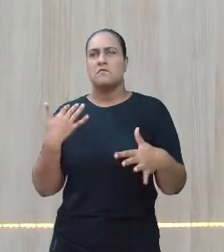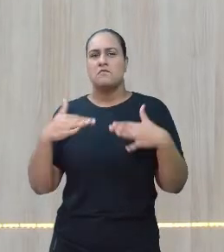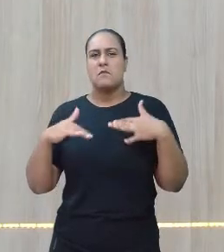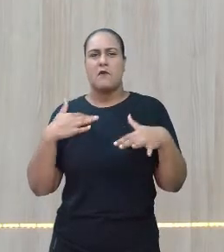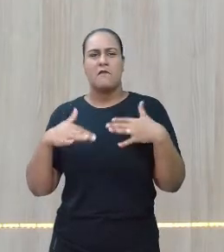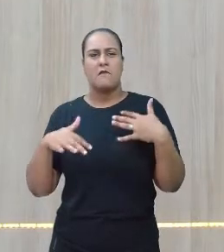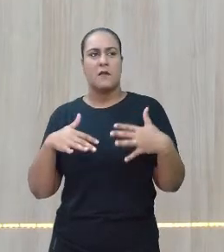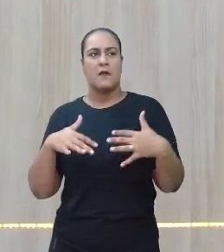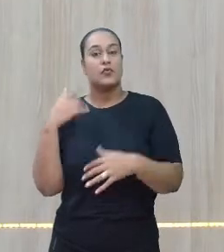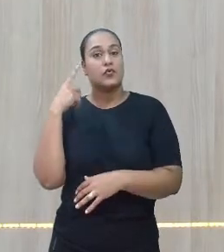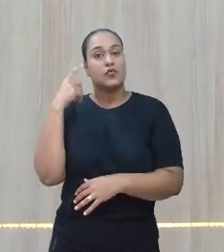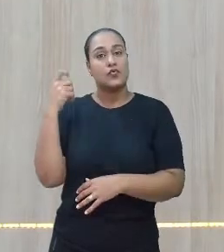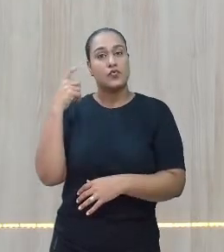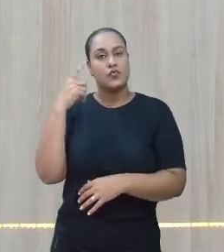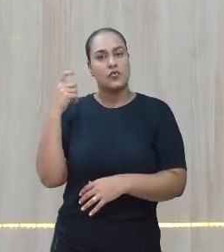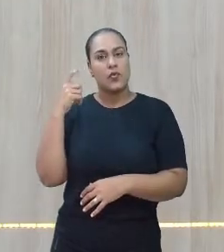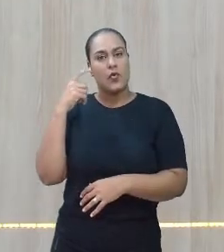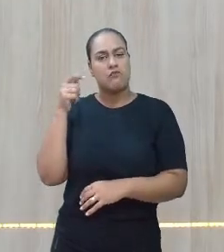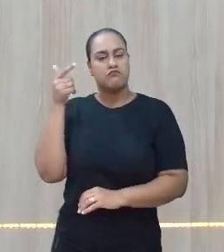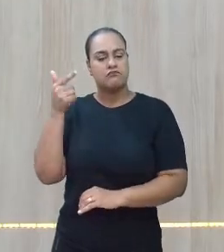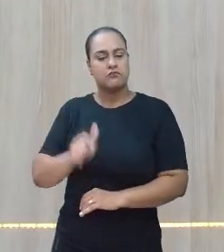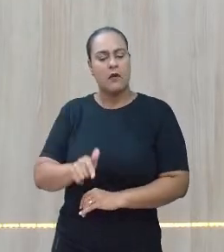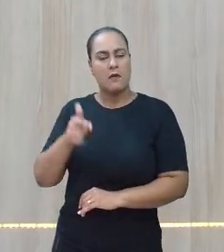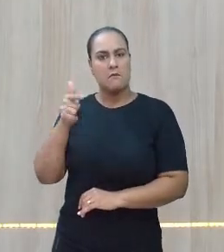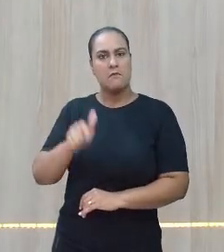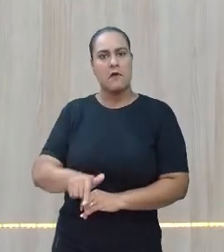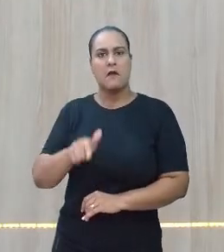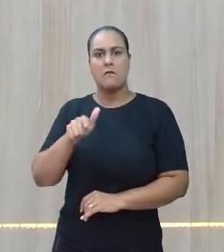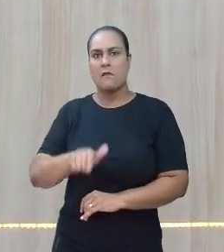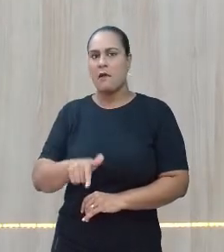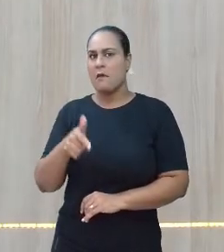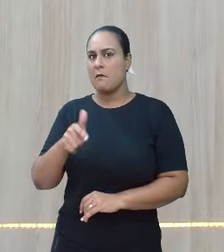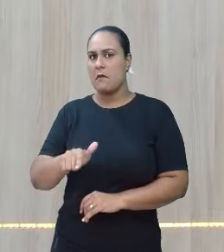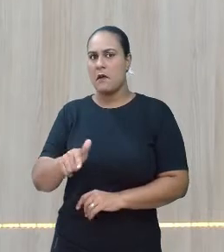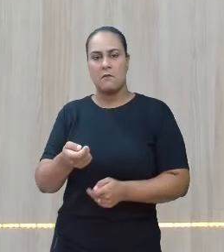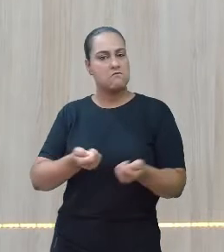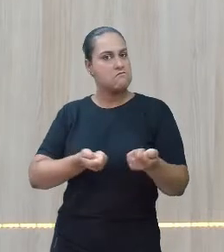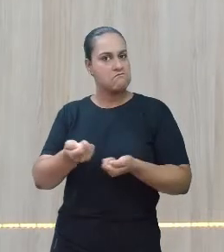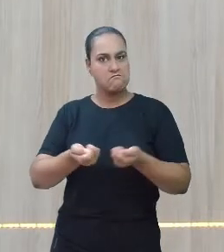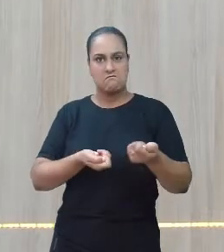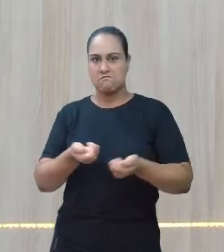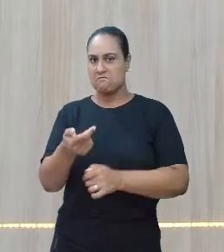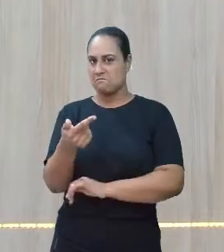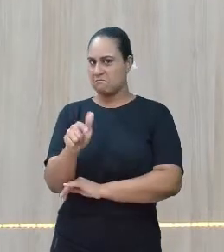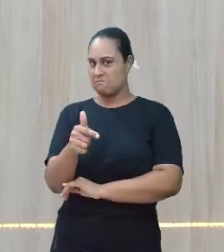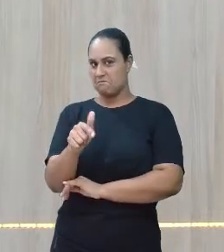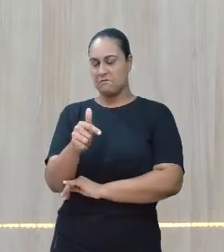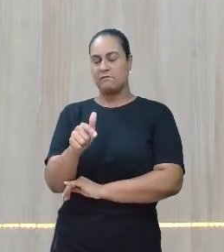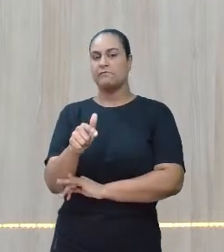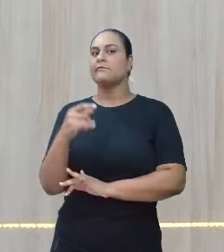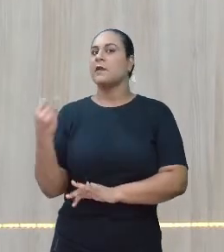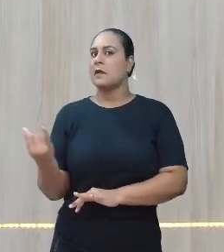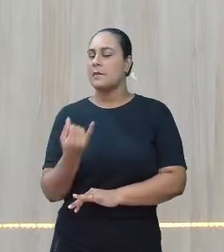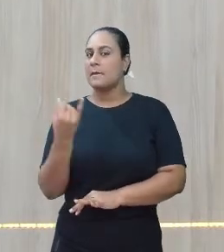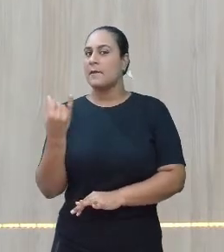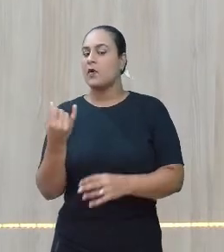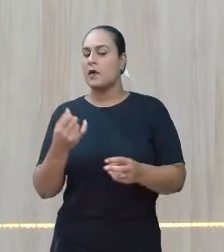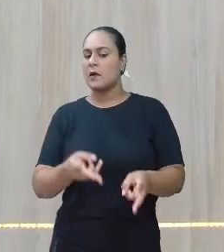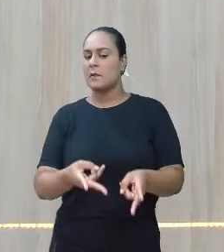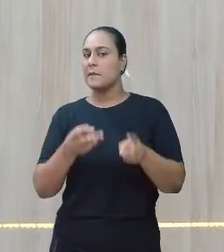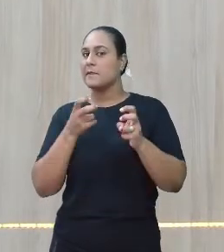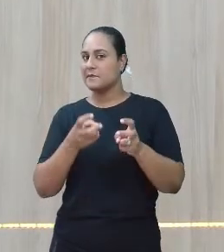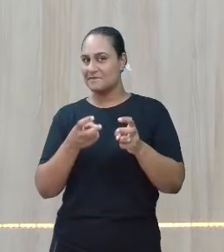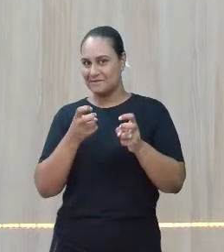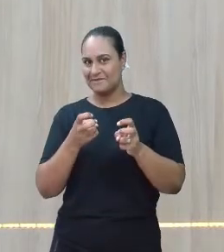ser sons repetitivos, né, e que são involuntários, pessoal. É muito importante a gente prestar atenção a